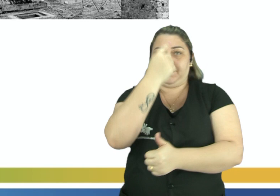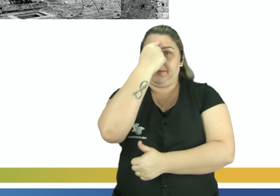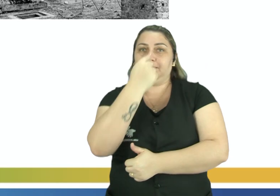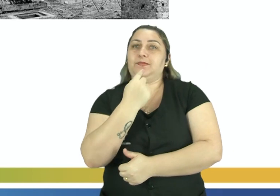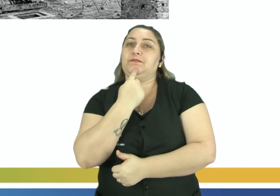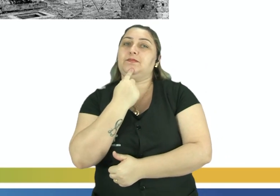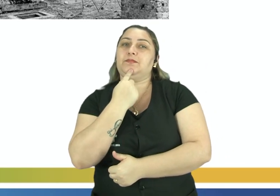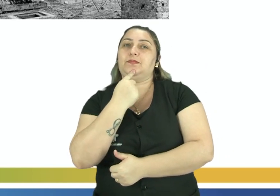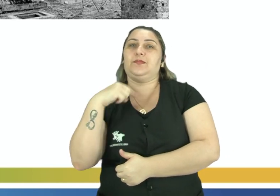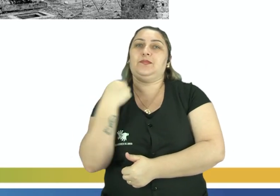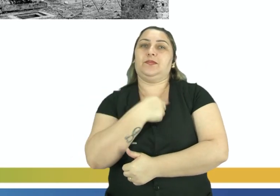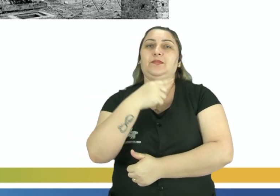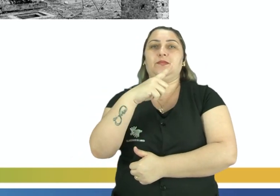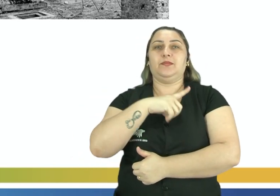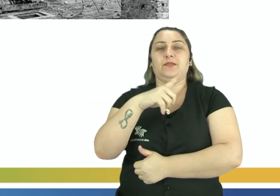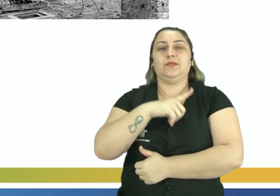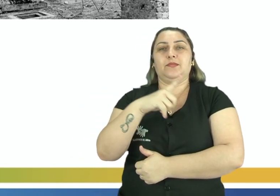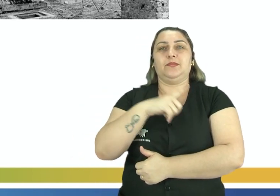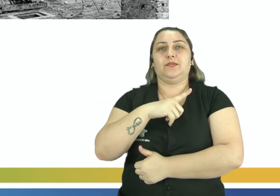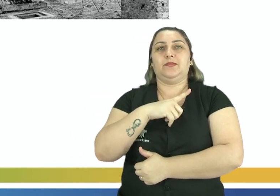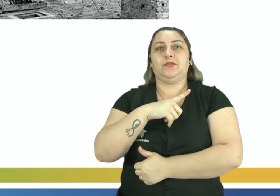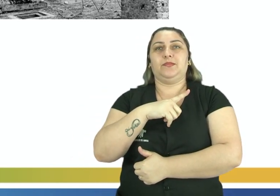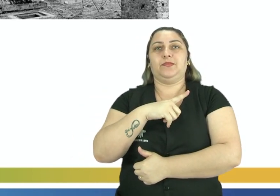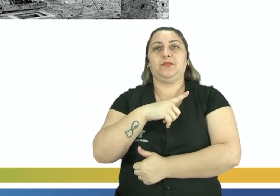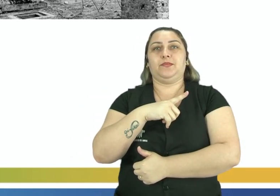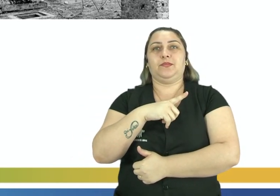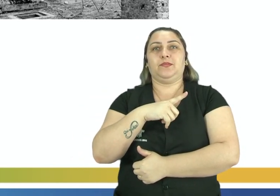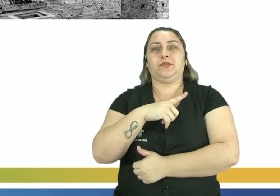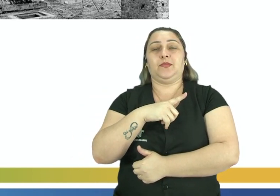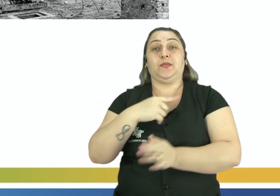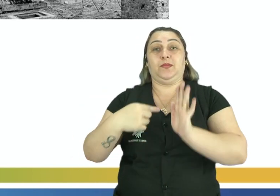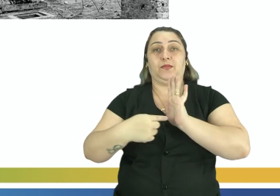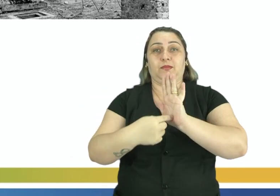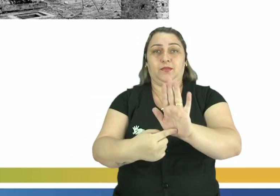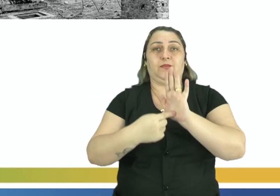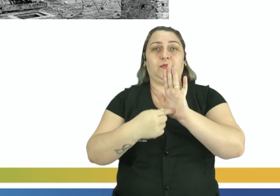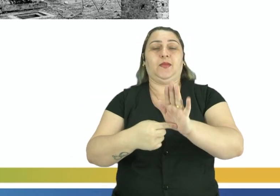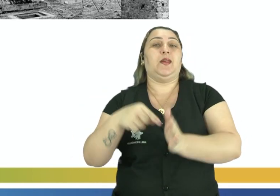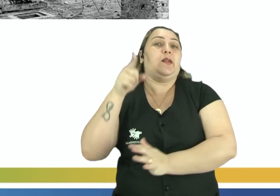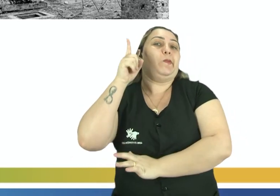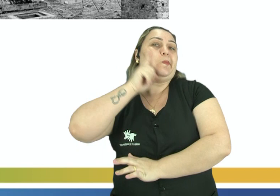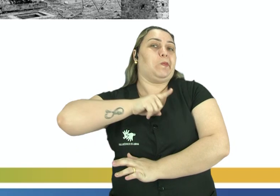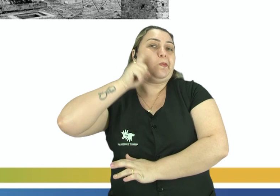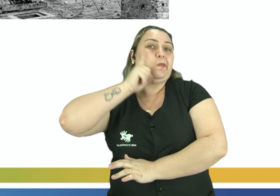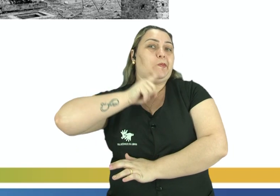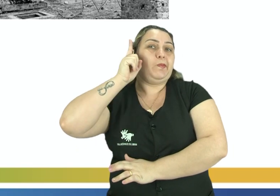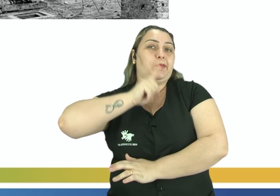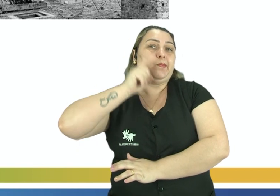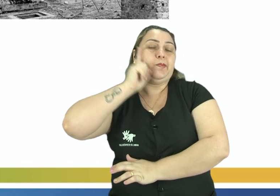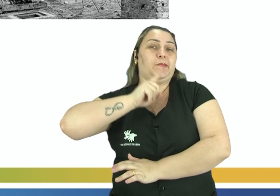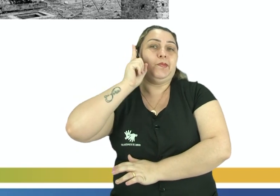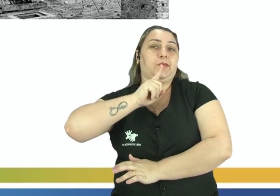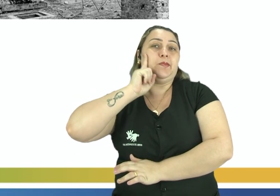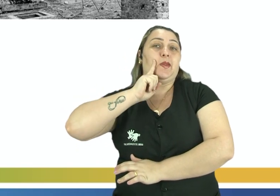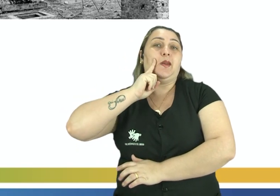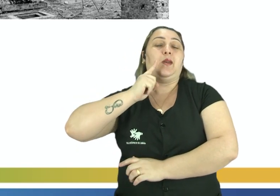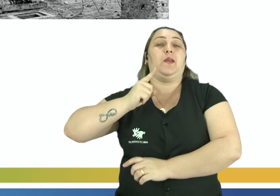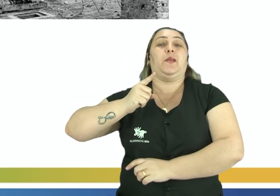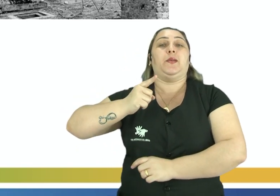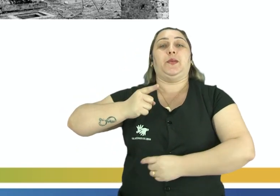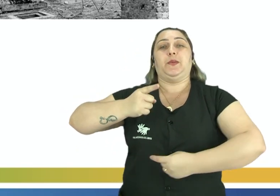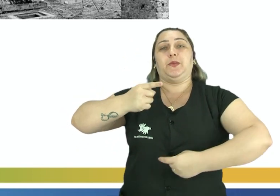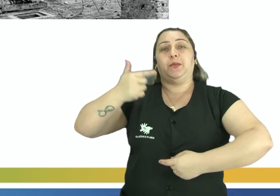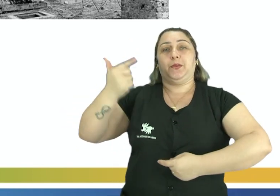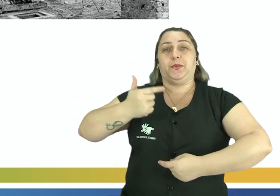imagem, nós temos uma situação que mostra que os Estados Unidos, com o advento da Segunda Guerra